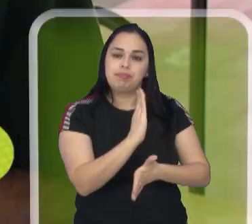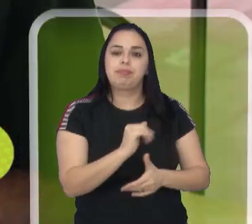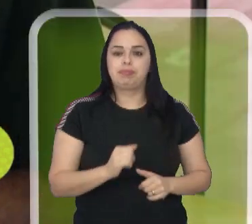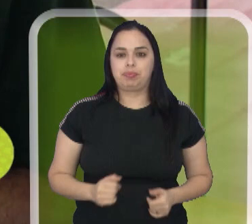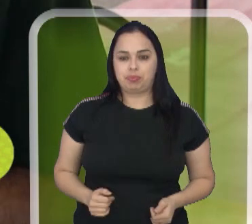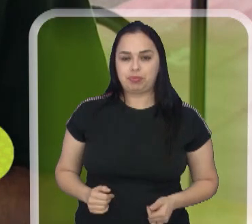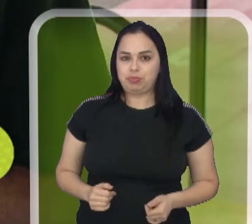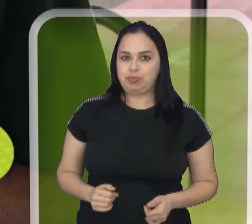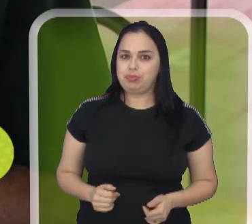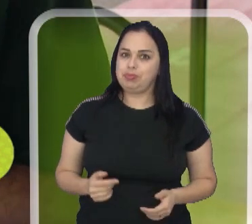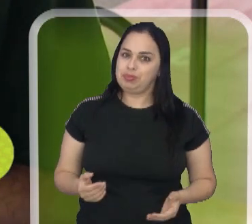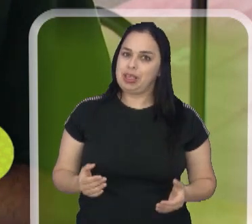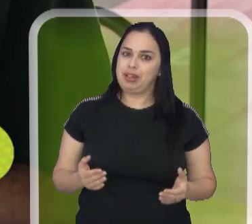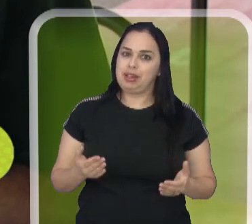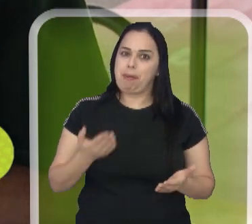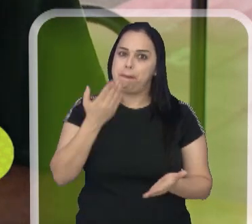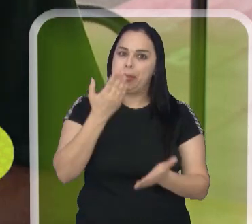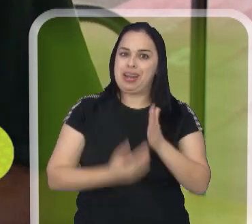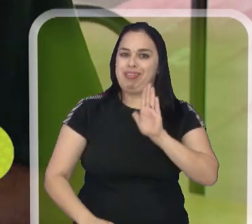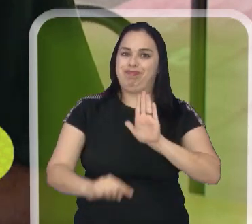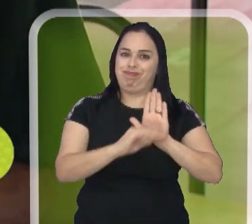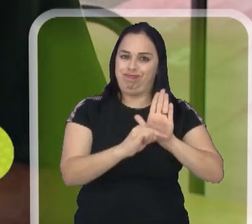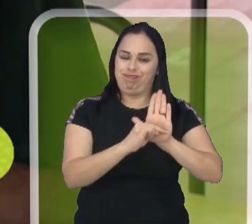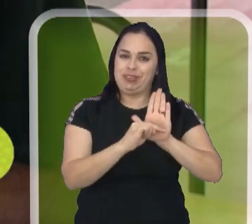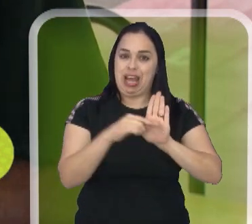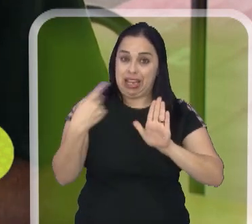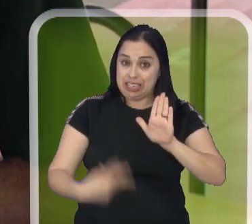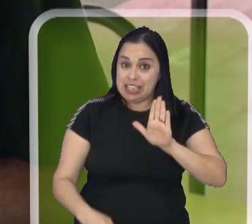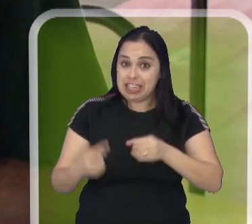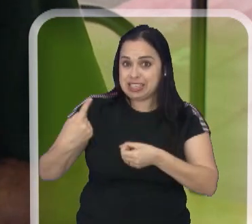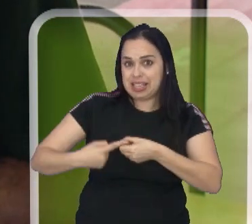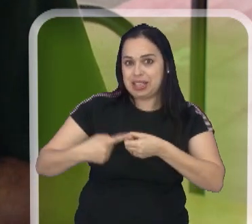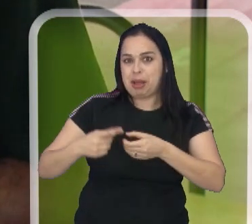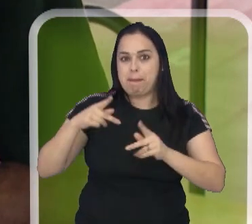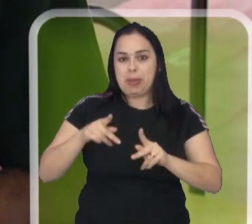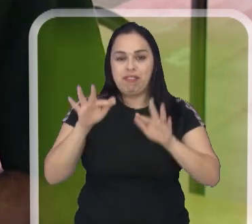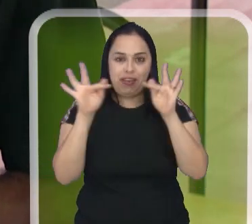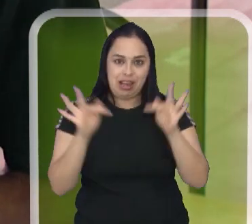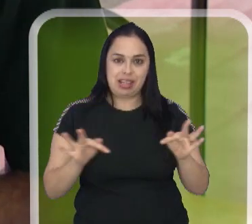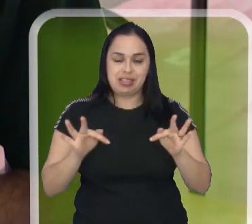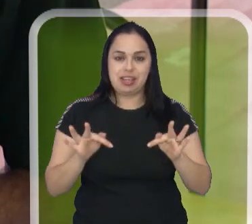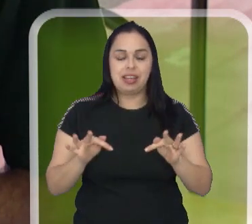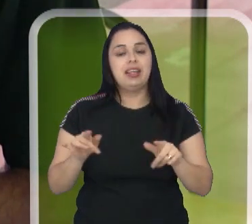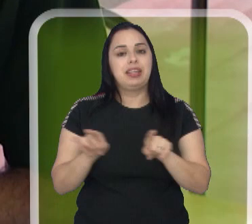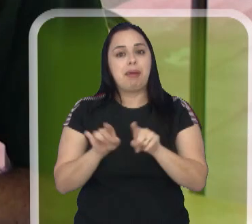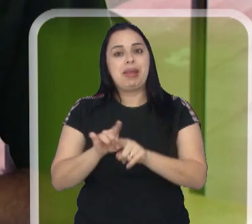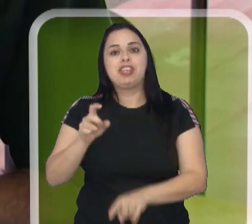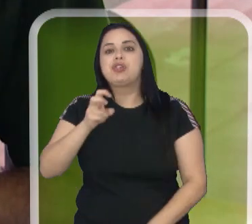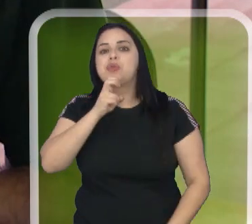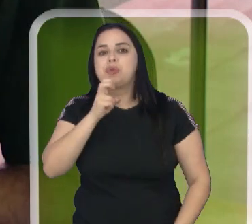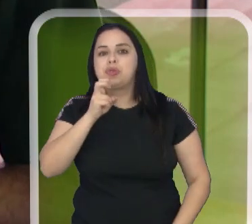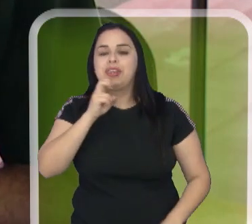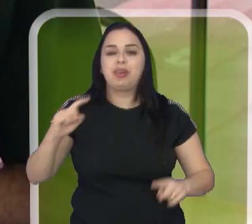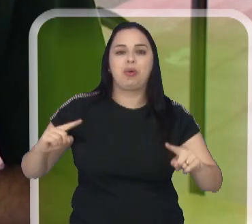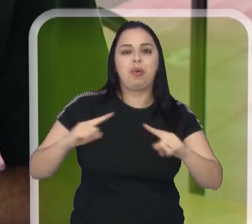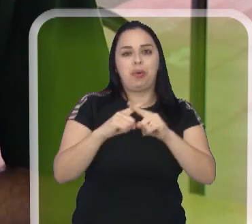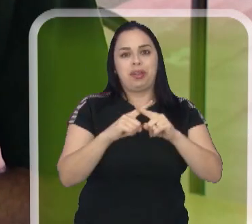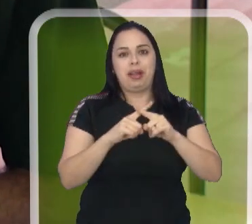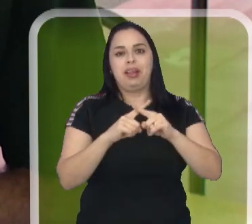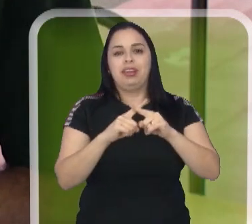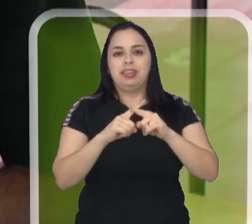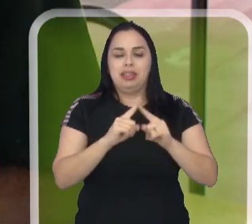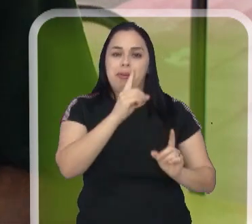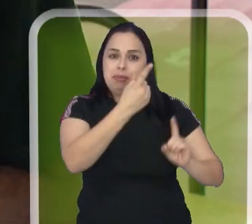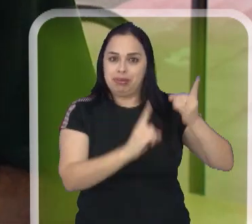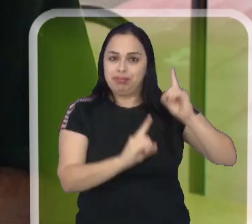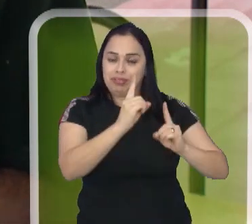Com o resultado negativo do São José aqui em Porto Feliz e a vitória do União Suzano contra o Grêmio Prudente, a decisão do grupo vai para